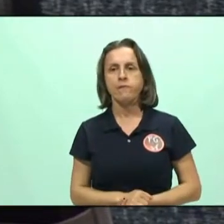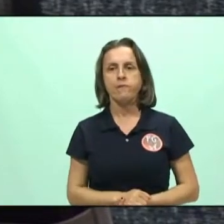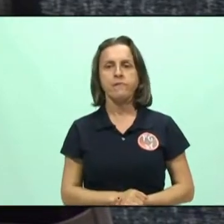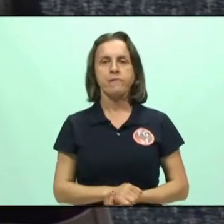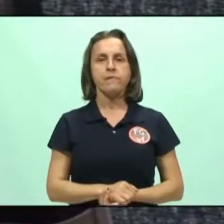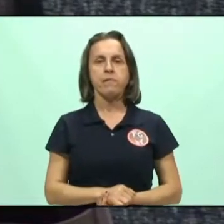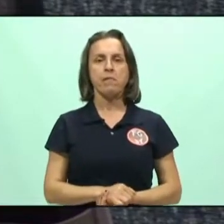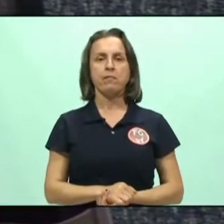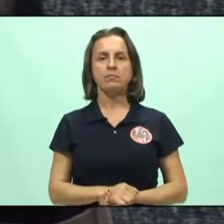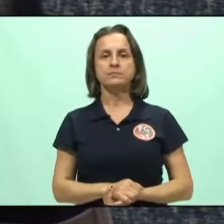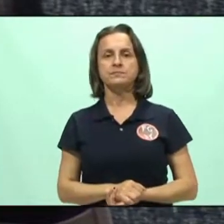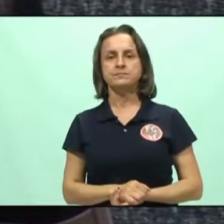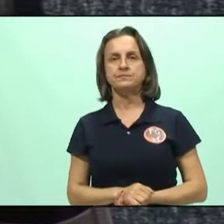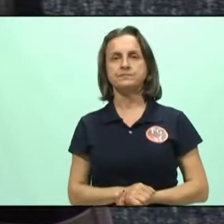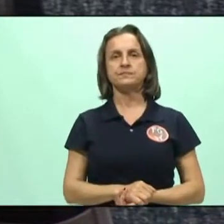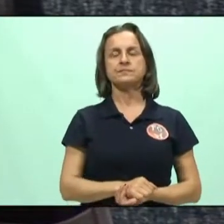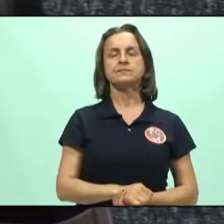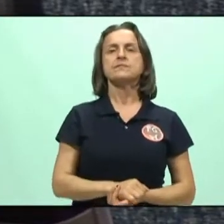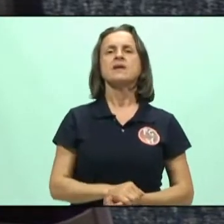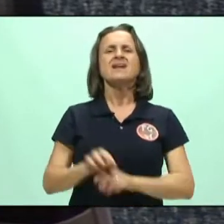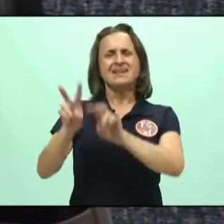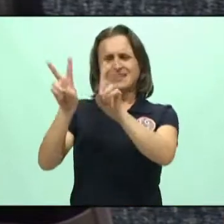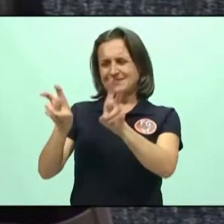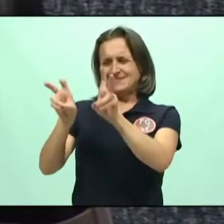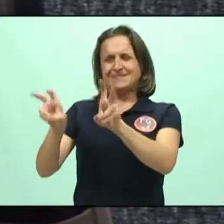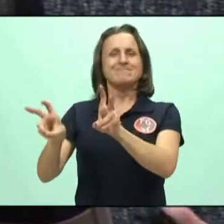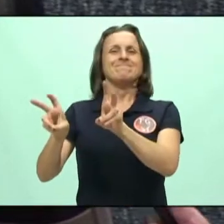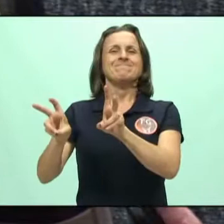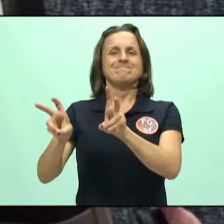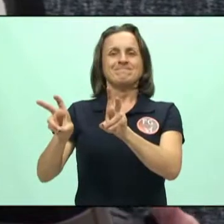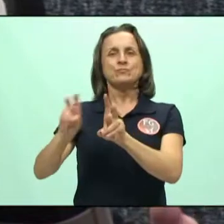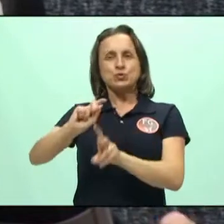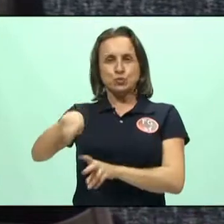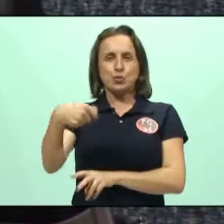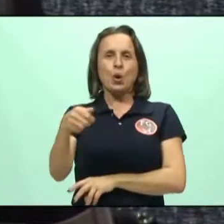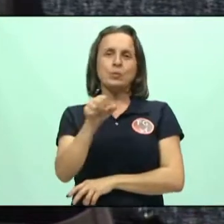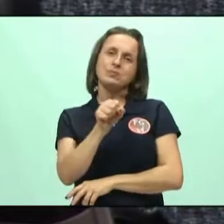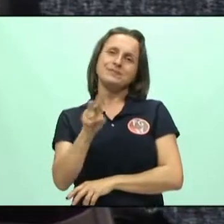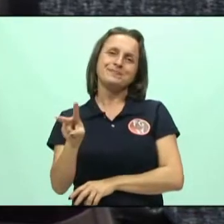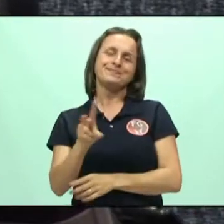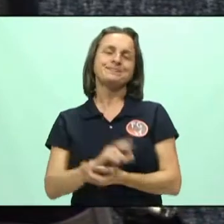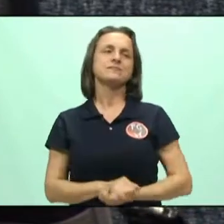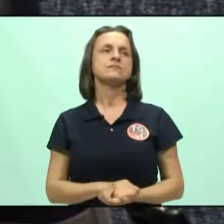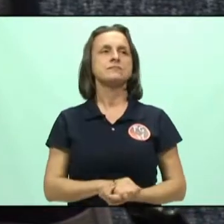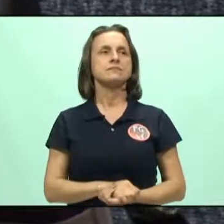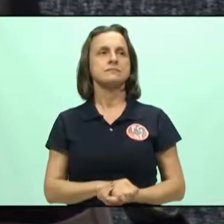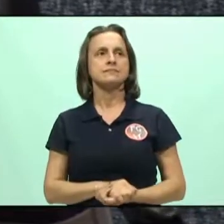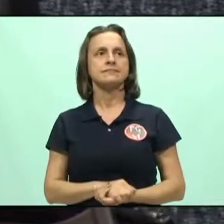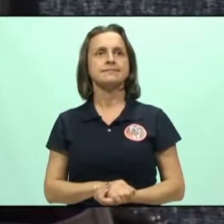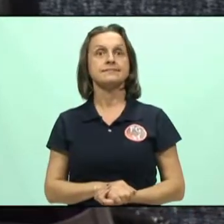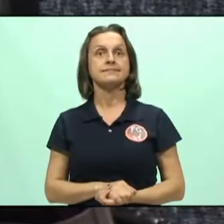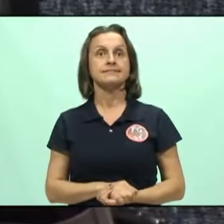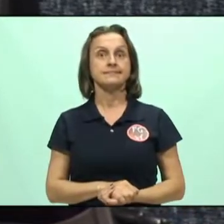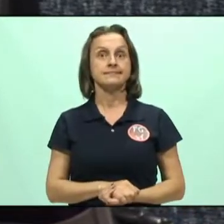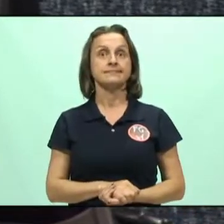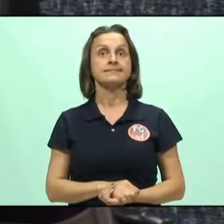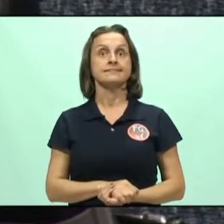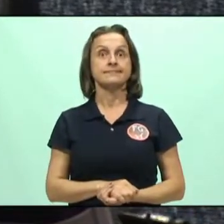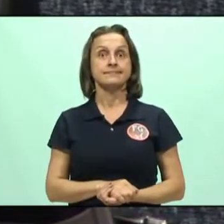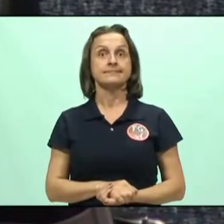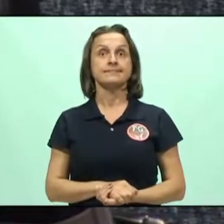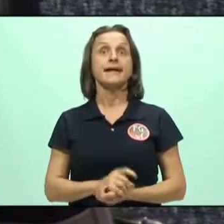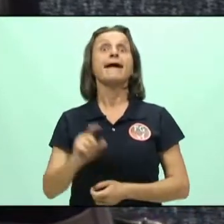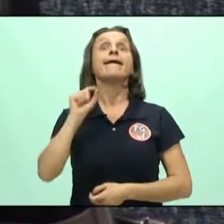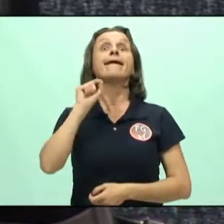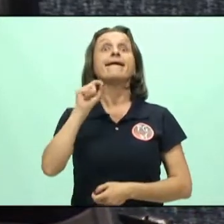essa questão do São Vicente eu desafio um dos 21 vereadores aqui que não recebeu um WhatsApp cheio